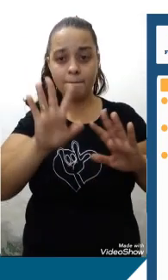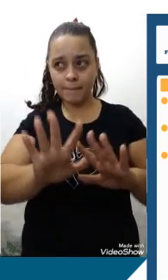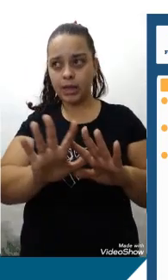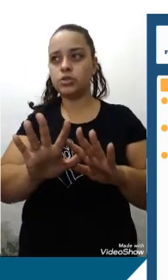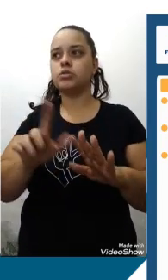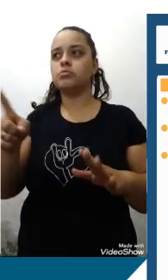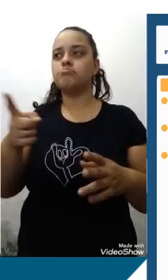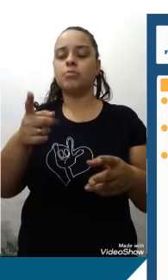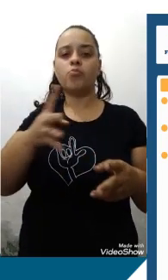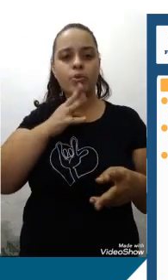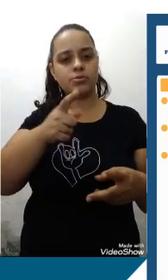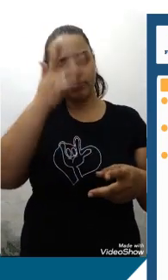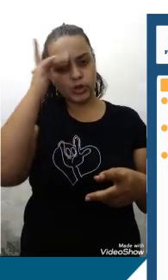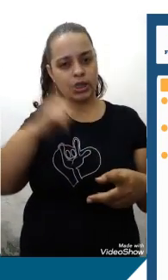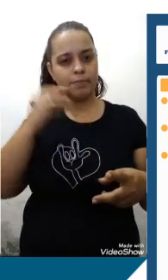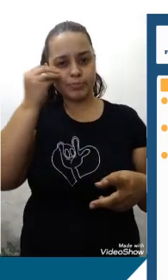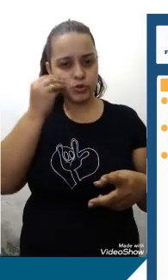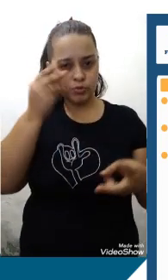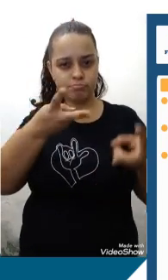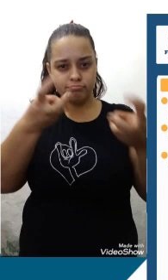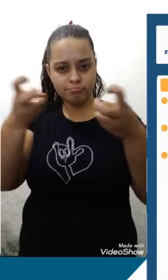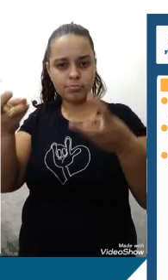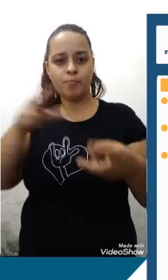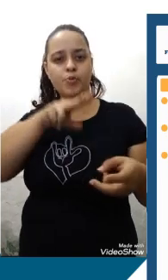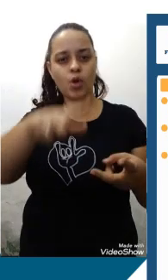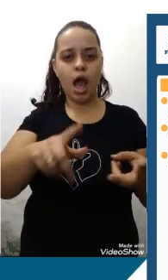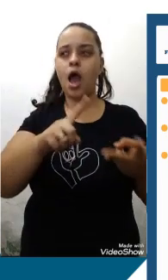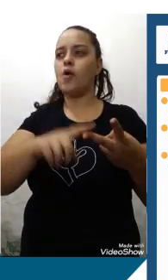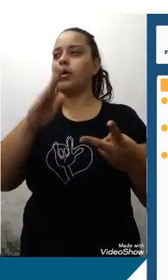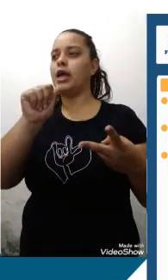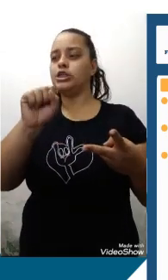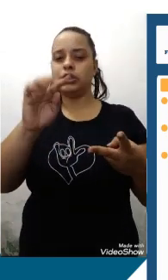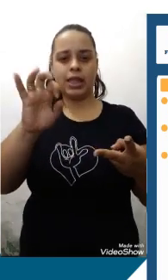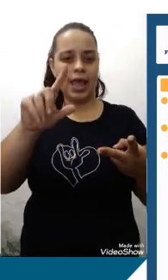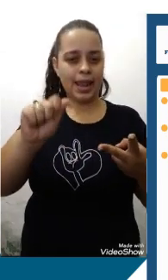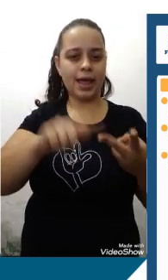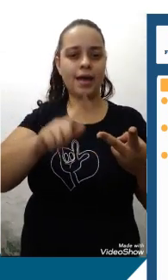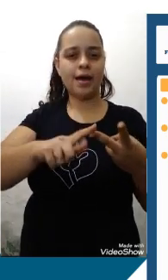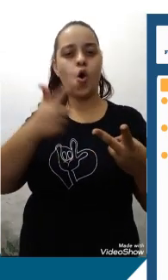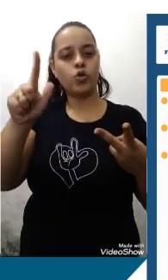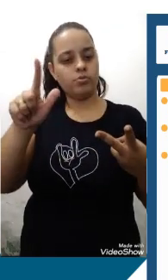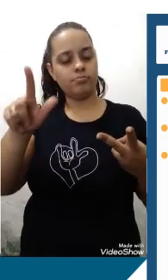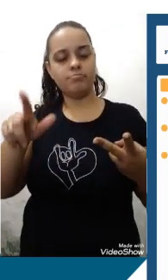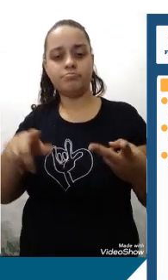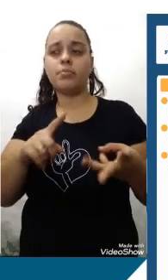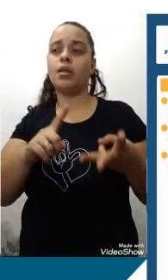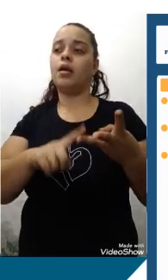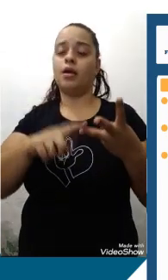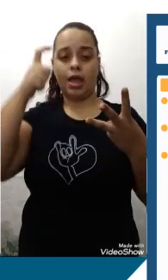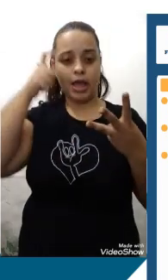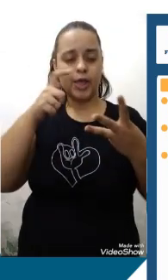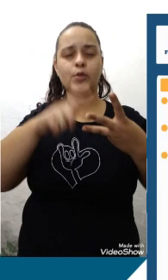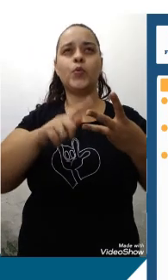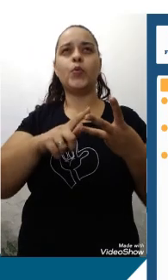com a presença de experientes navegantes de Portugal, Castela, Gênova e outras regiões da Europa, mesmo considerando as informações conseguidas